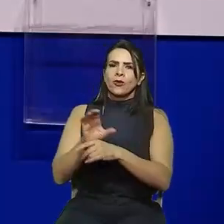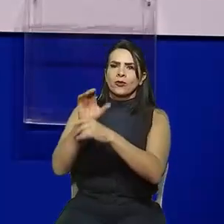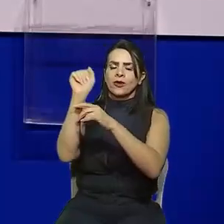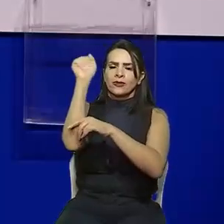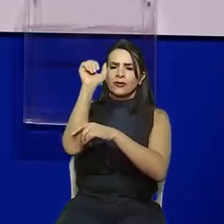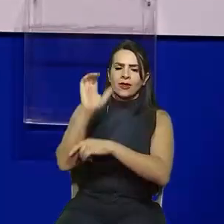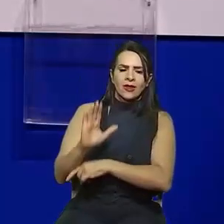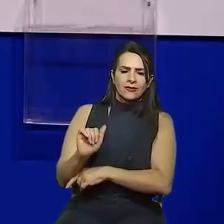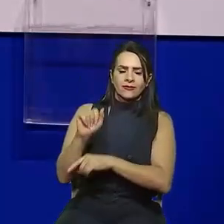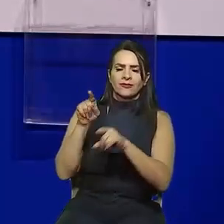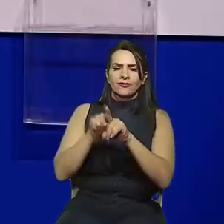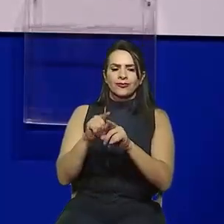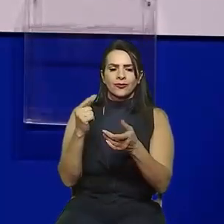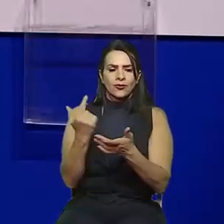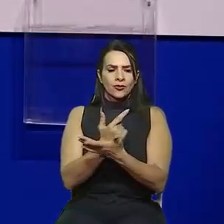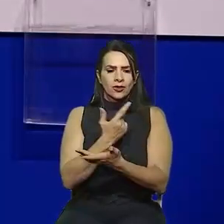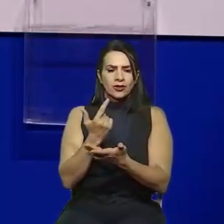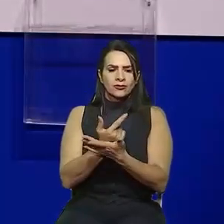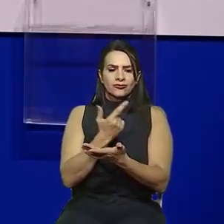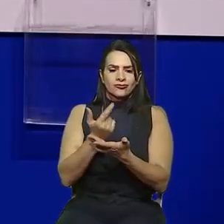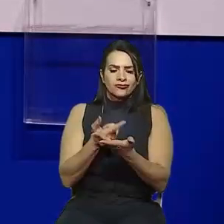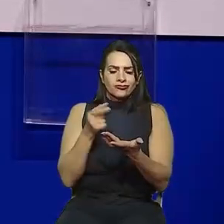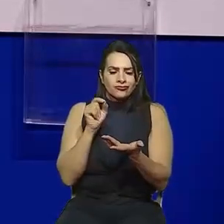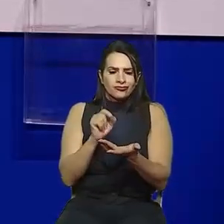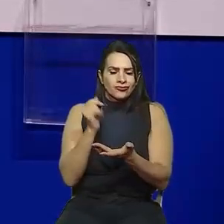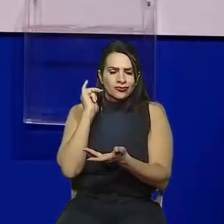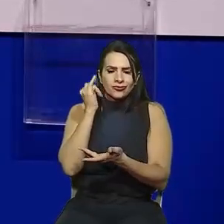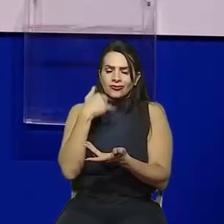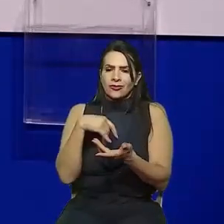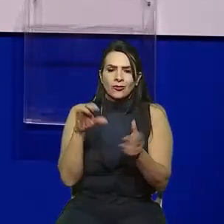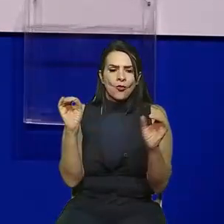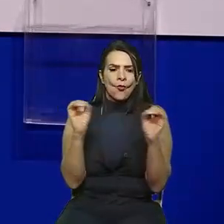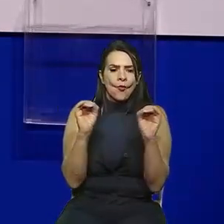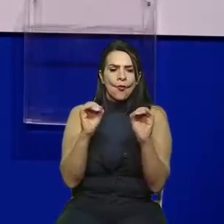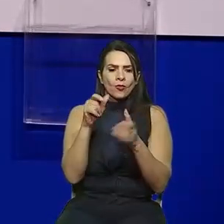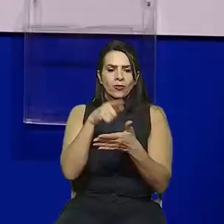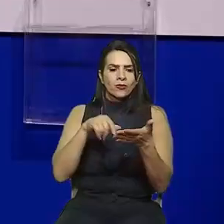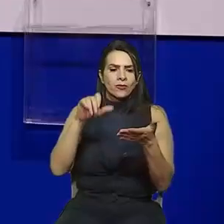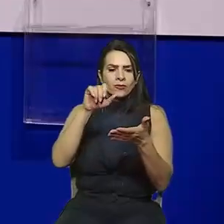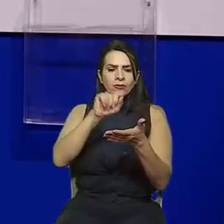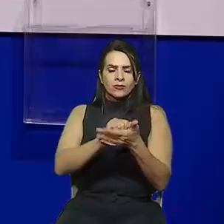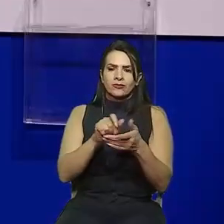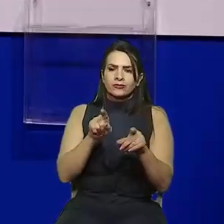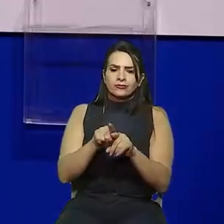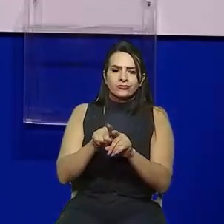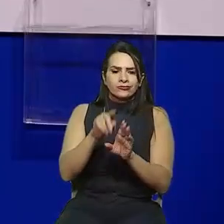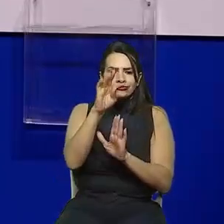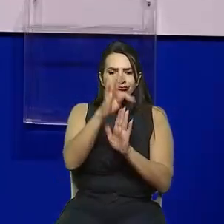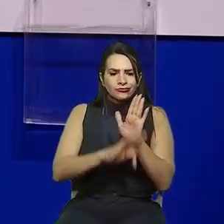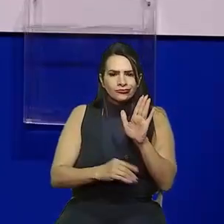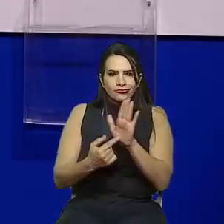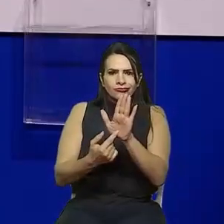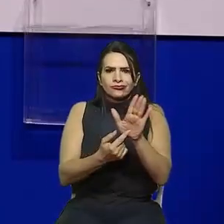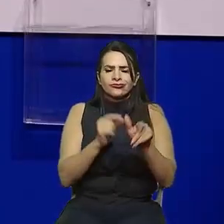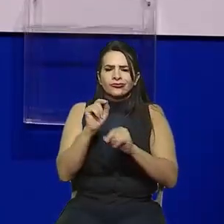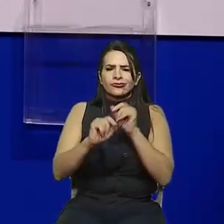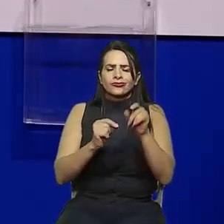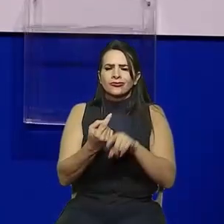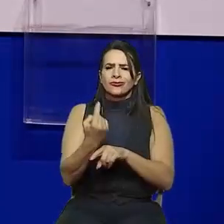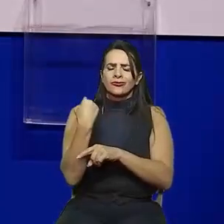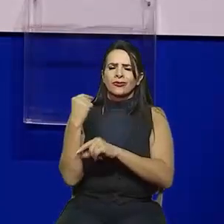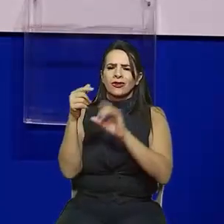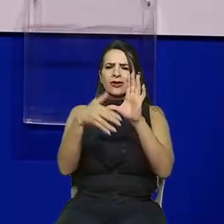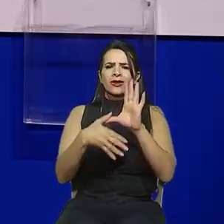africanos. Os livros de história não trazem nenhum registro sobre eles. Os textos foram expurgados. O que era